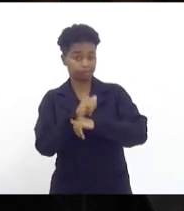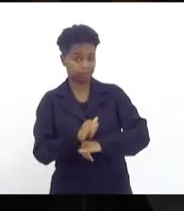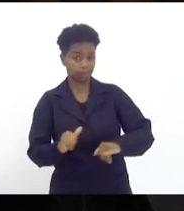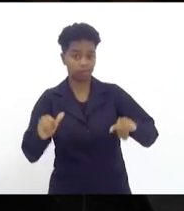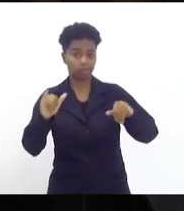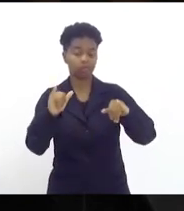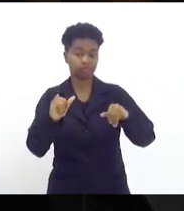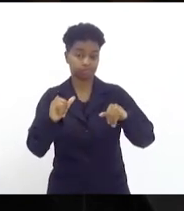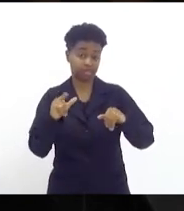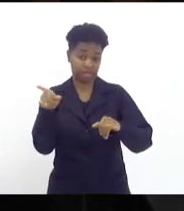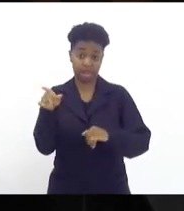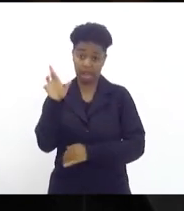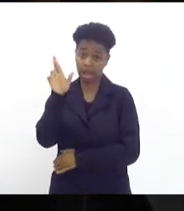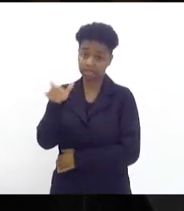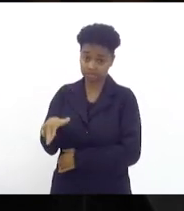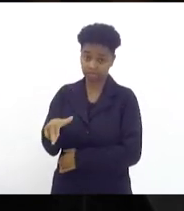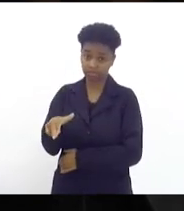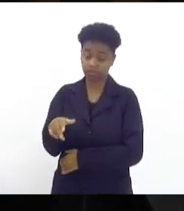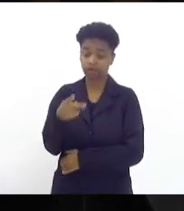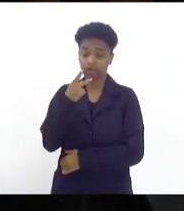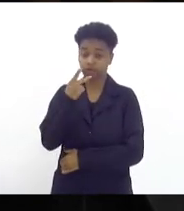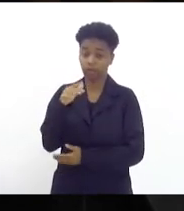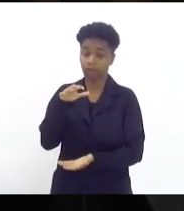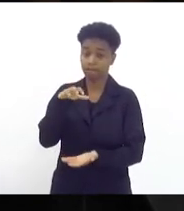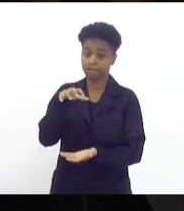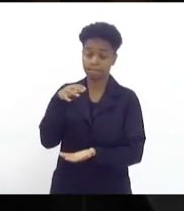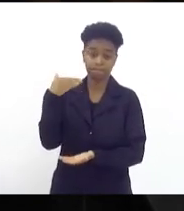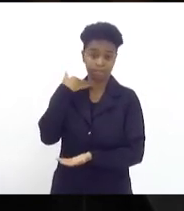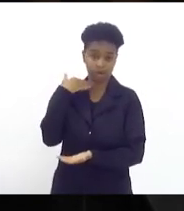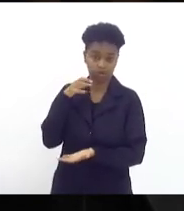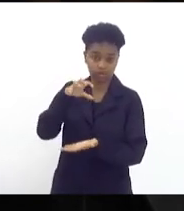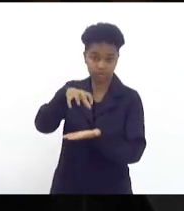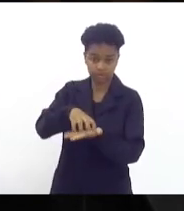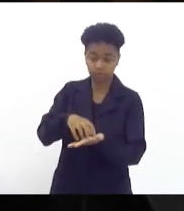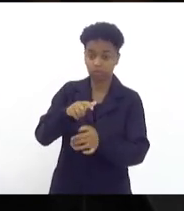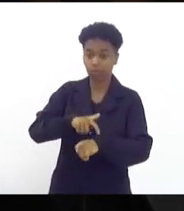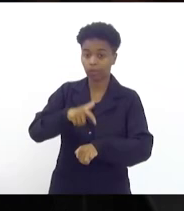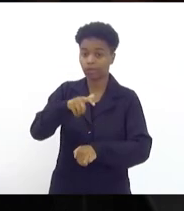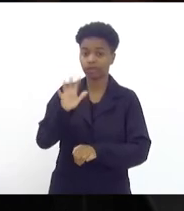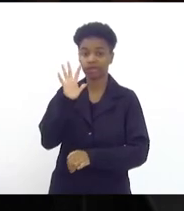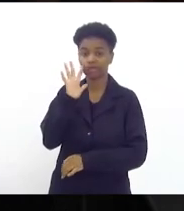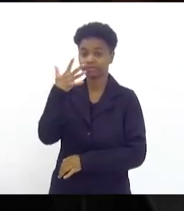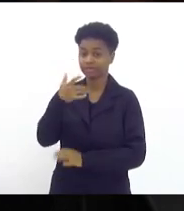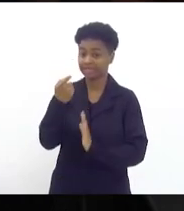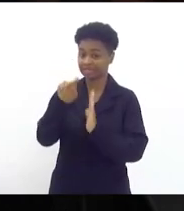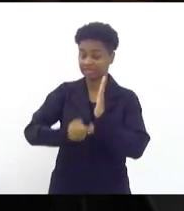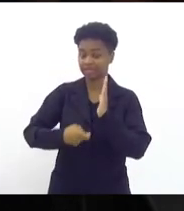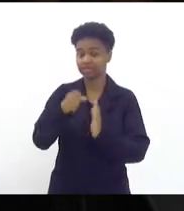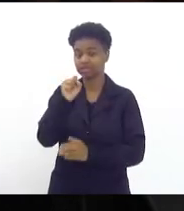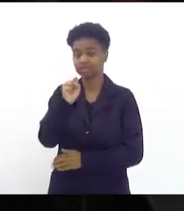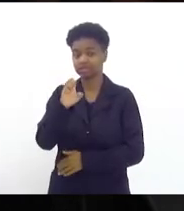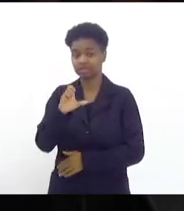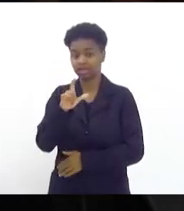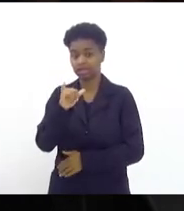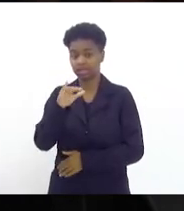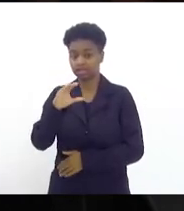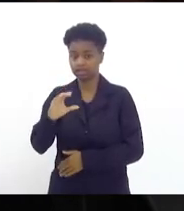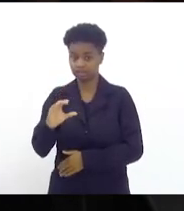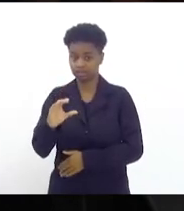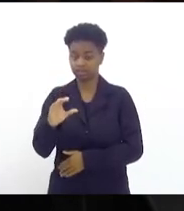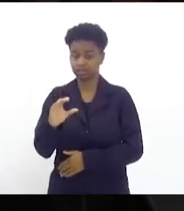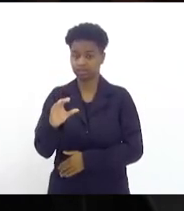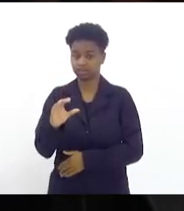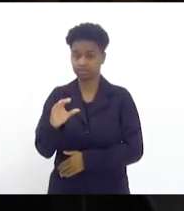tem ele razão que o banco central ao definir que a taxa SELIC para tomar